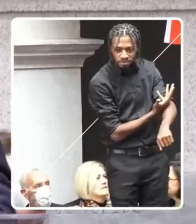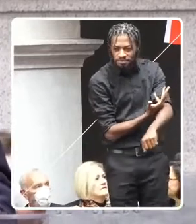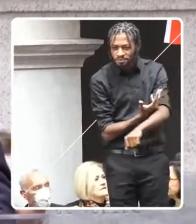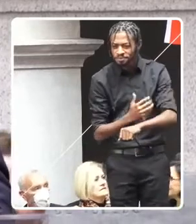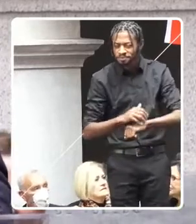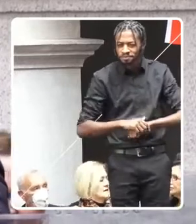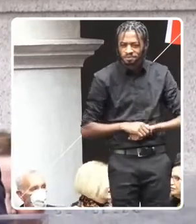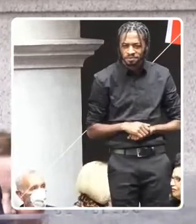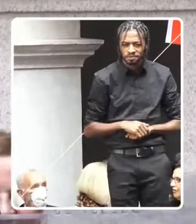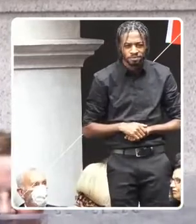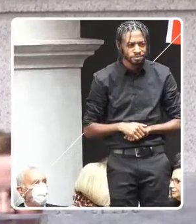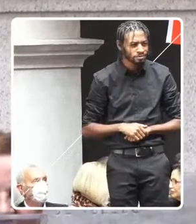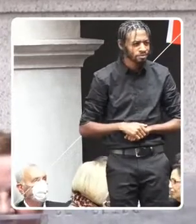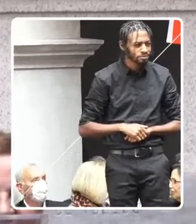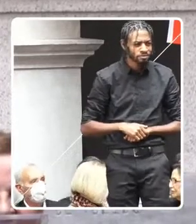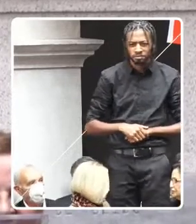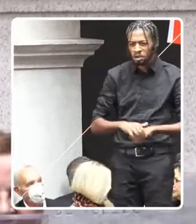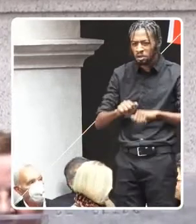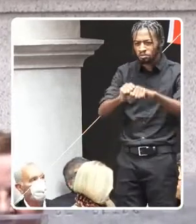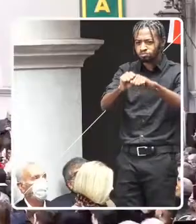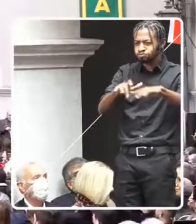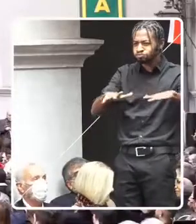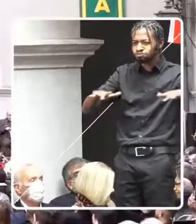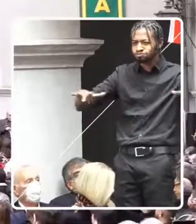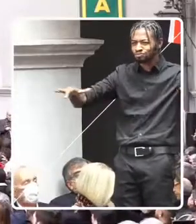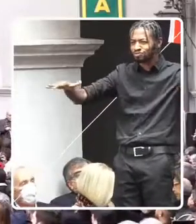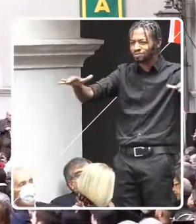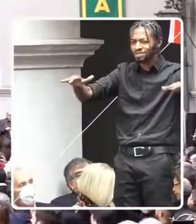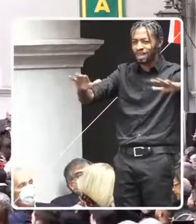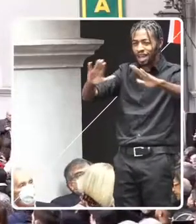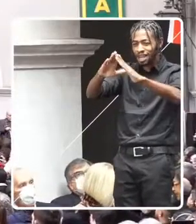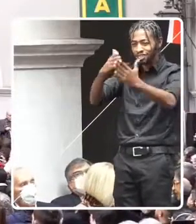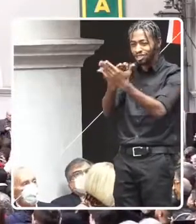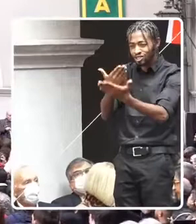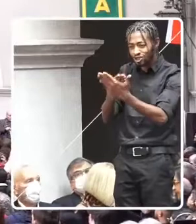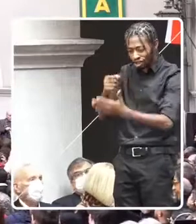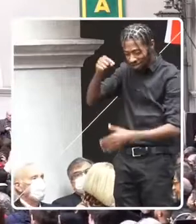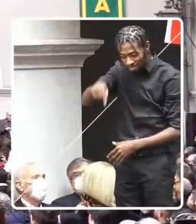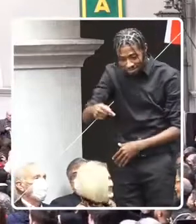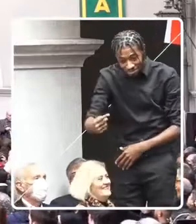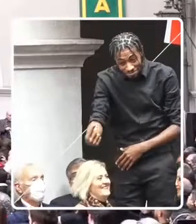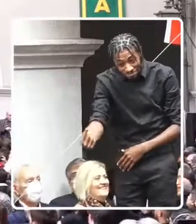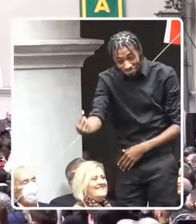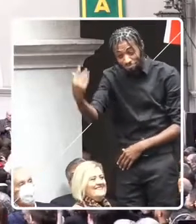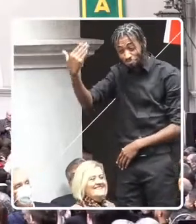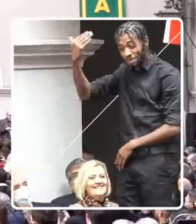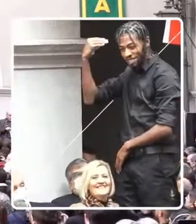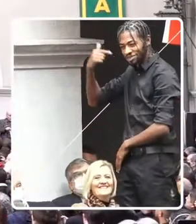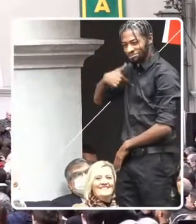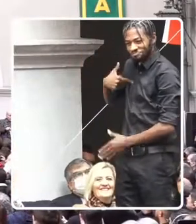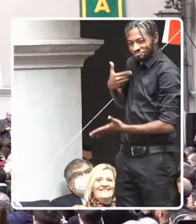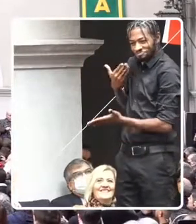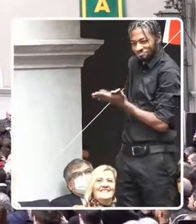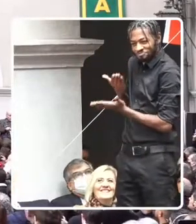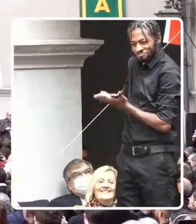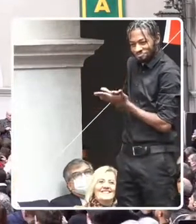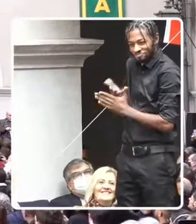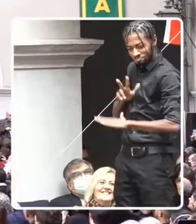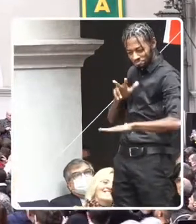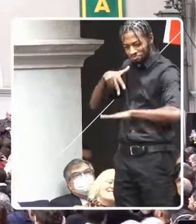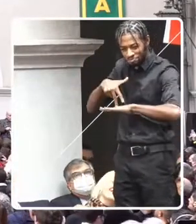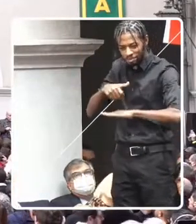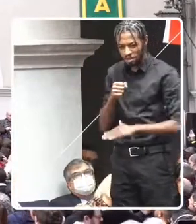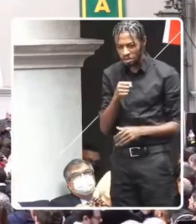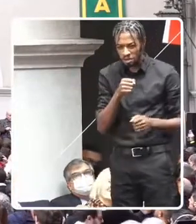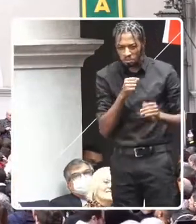Falar para o pátio da escola onde eu estudei, falar para o pátio da escola que eu